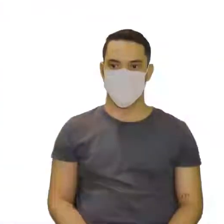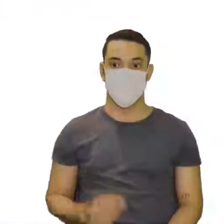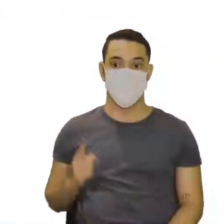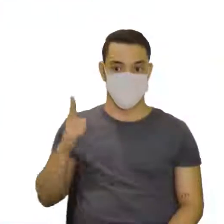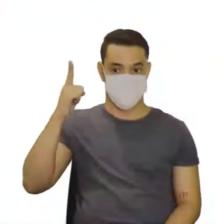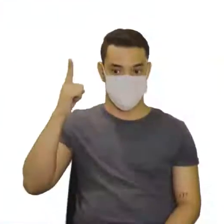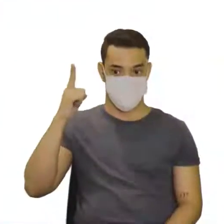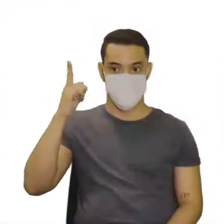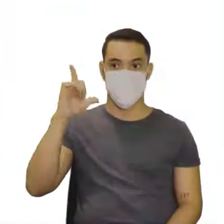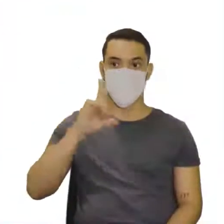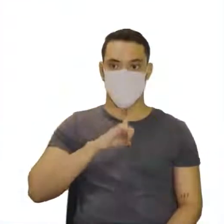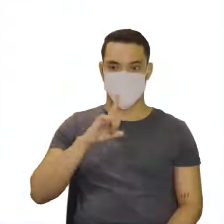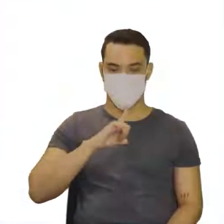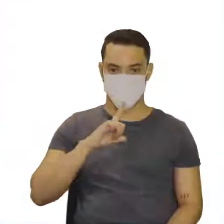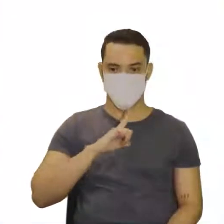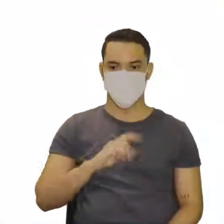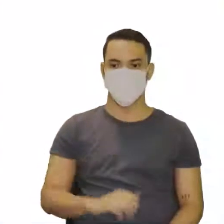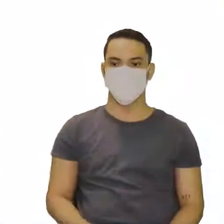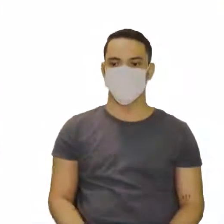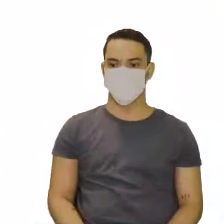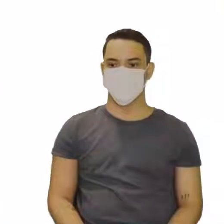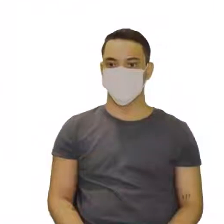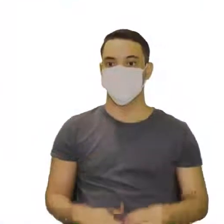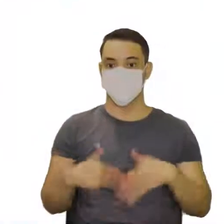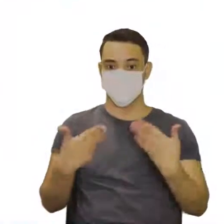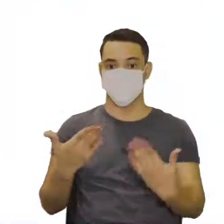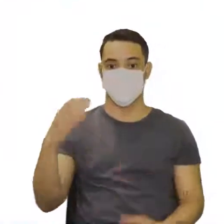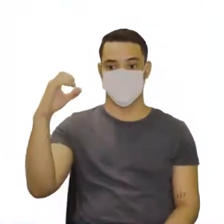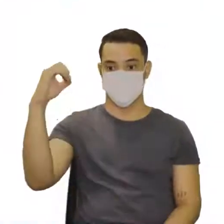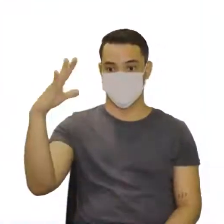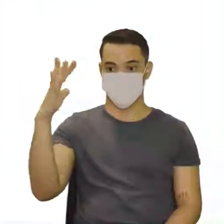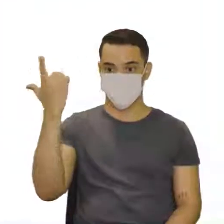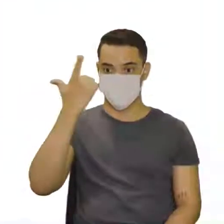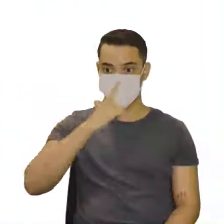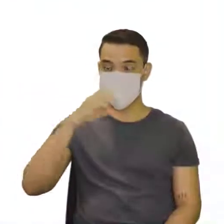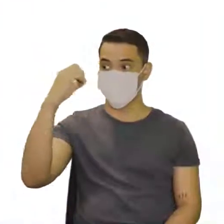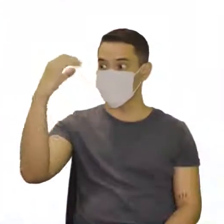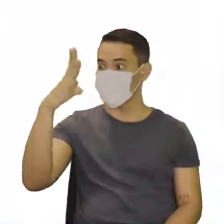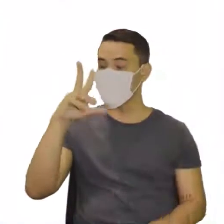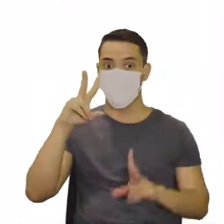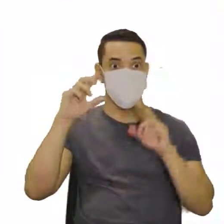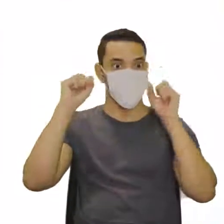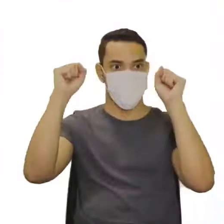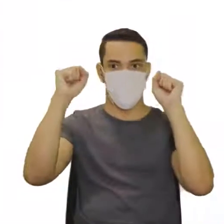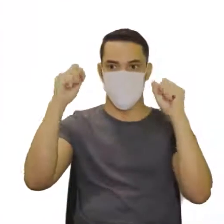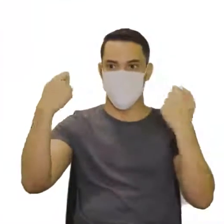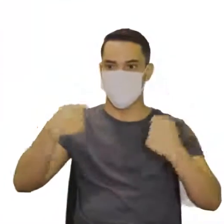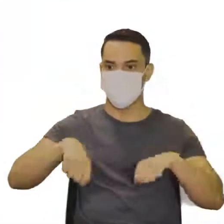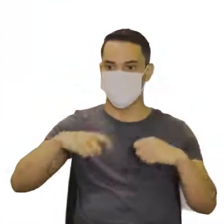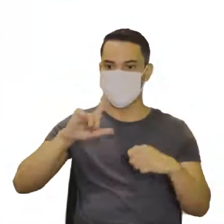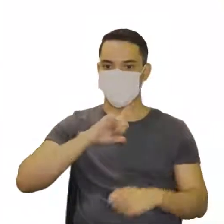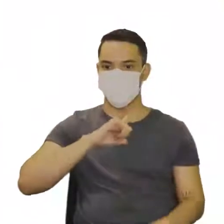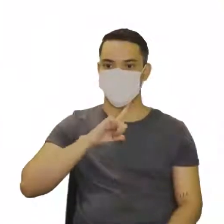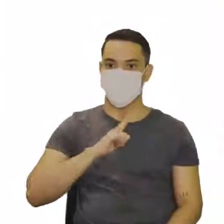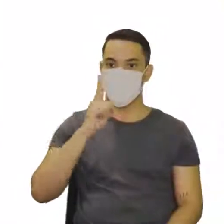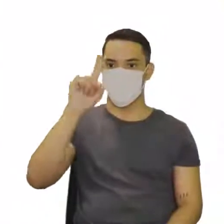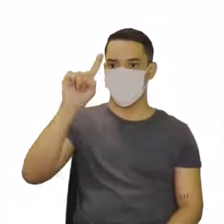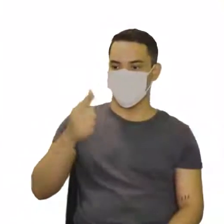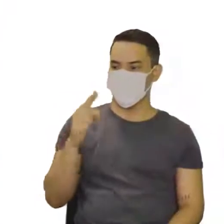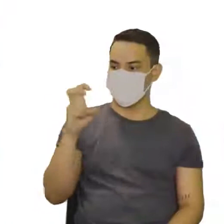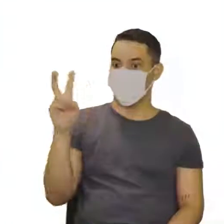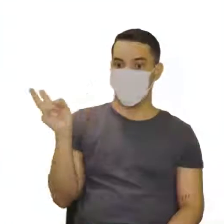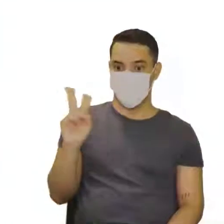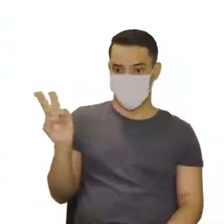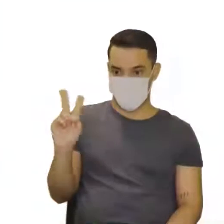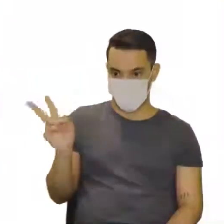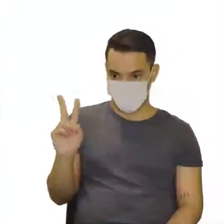ok? Ou seja, para essa lâmpada emitir o seu brilho máximo, ela tinha que ser alimentada por 1,5 volts.